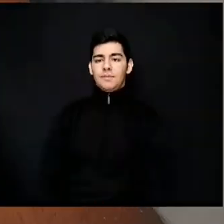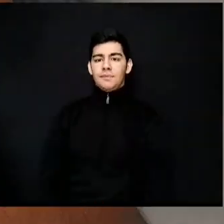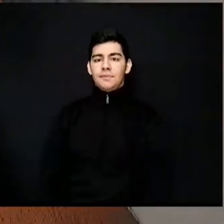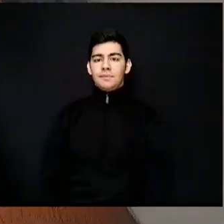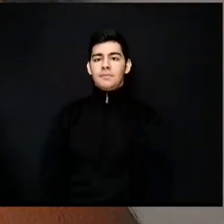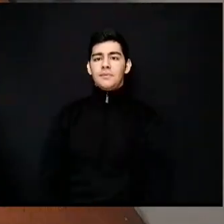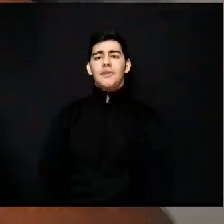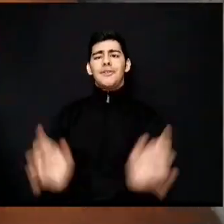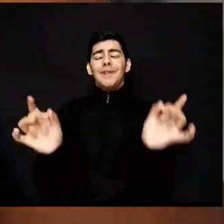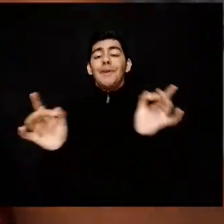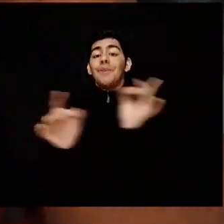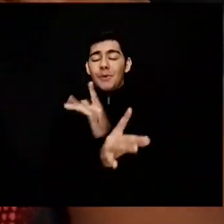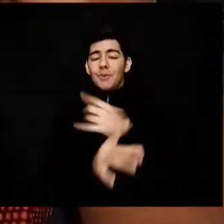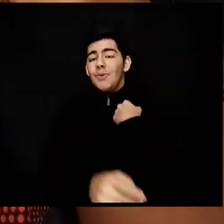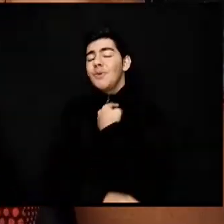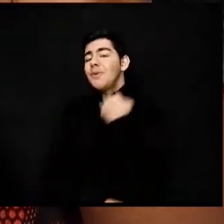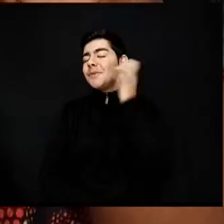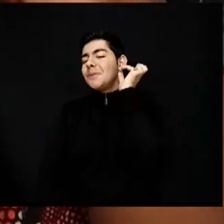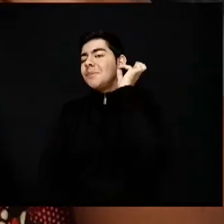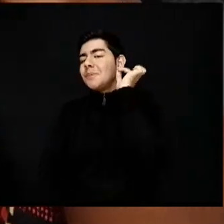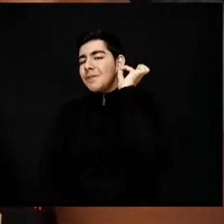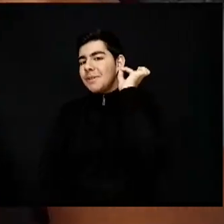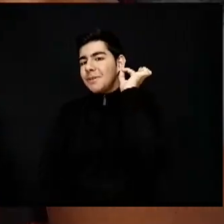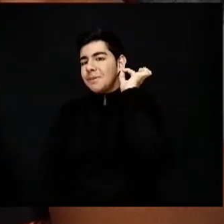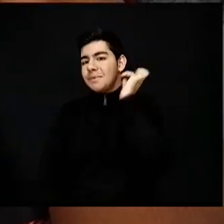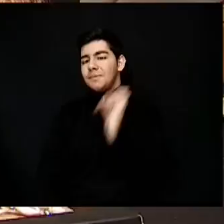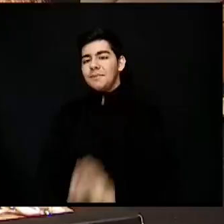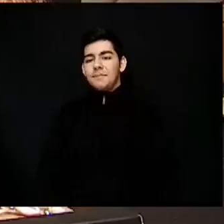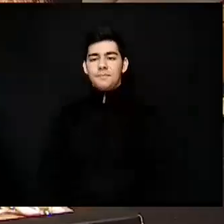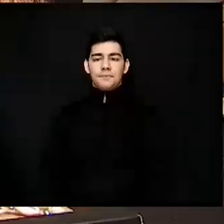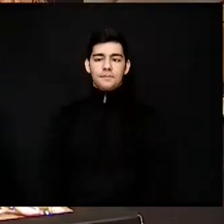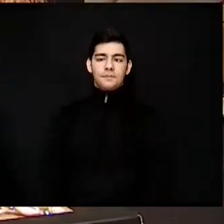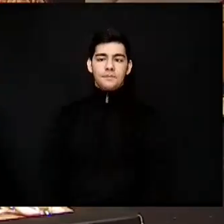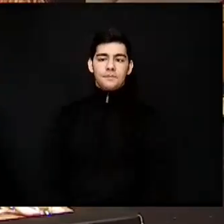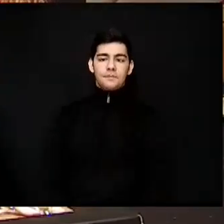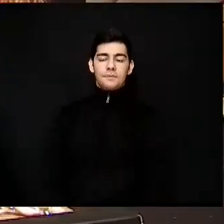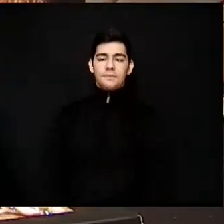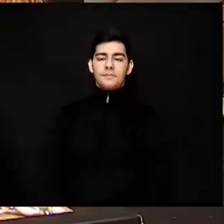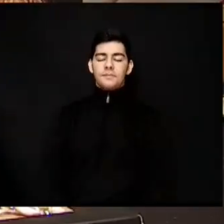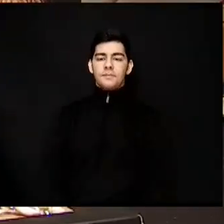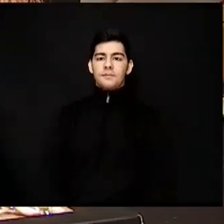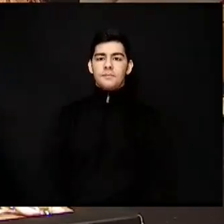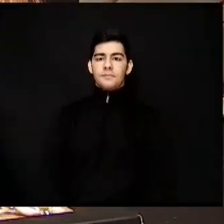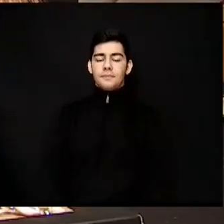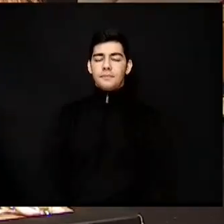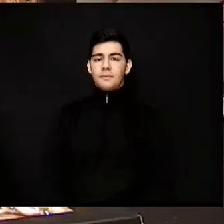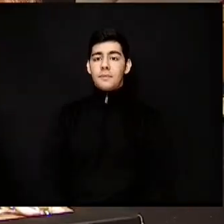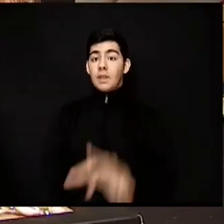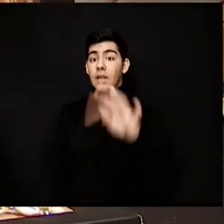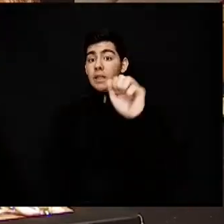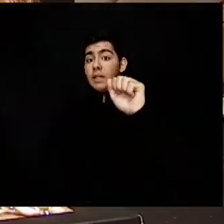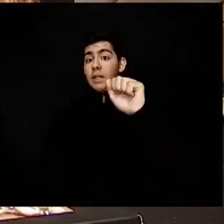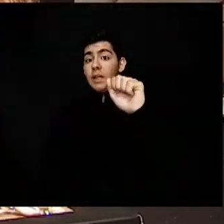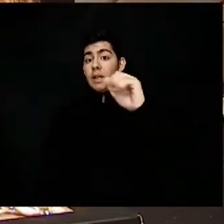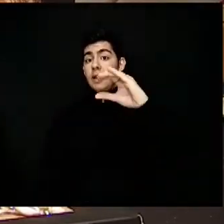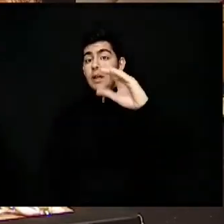brinco. Aí a gente coloca aqui a tarraxinha de silicone ou de